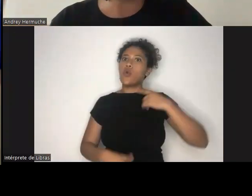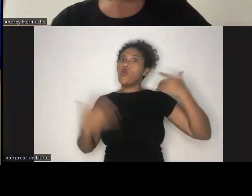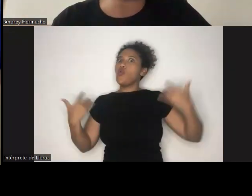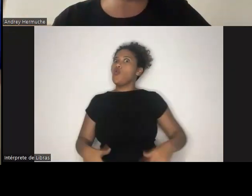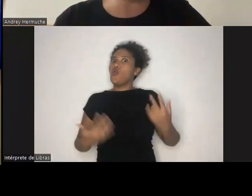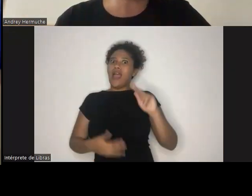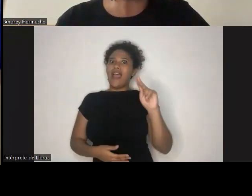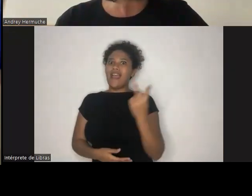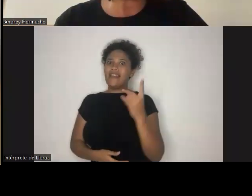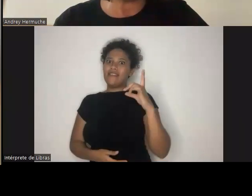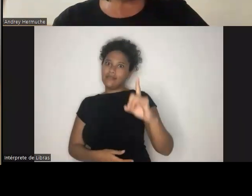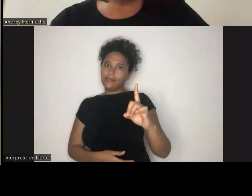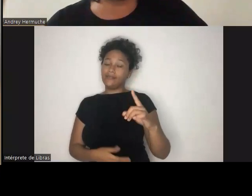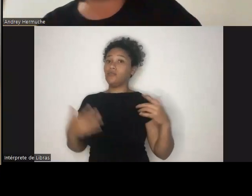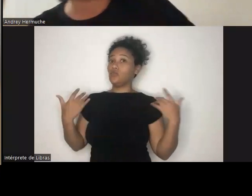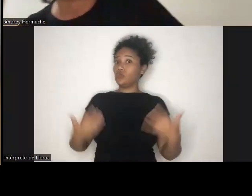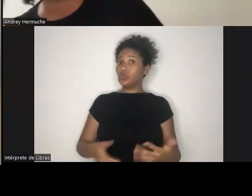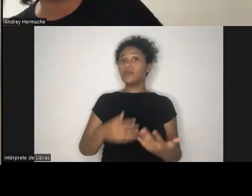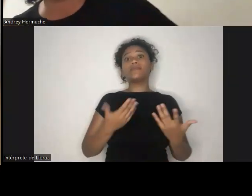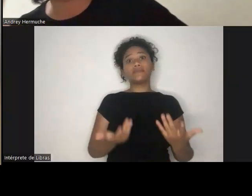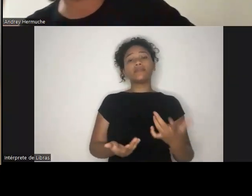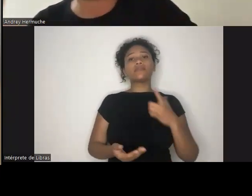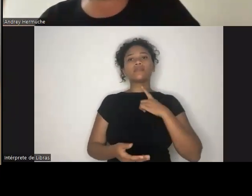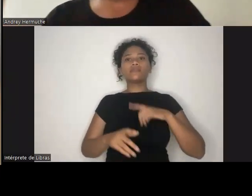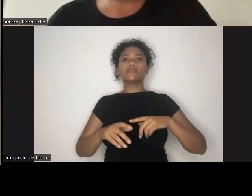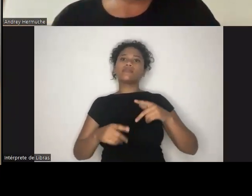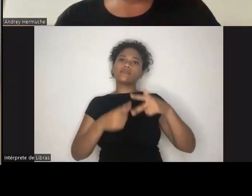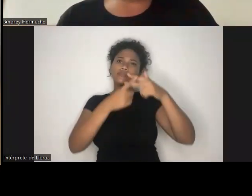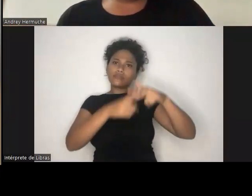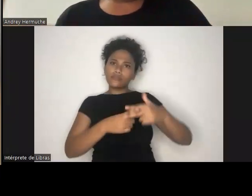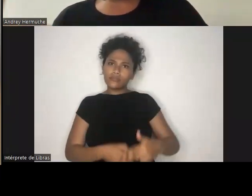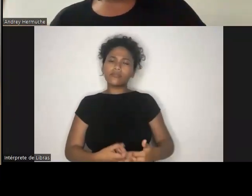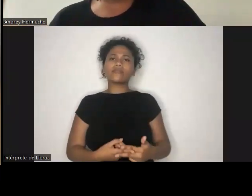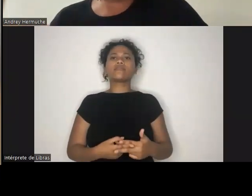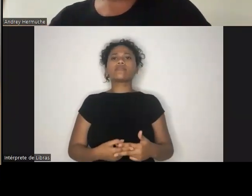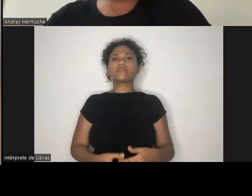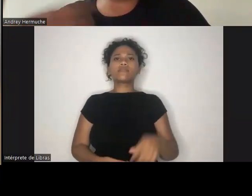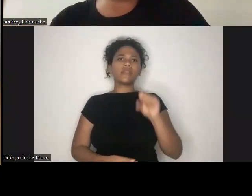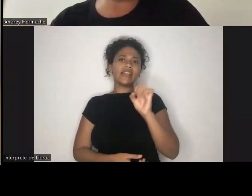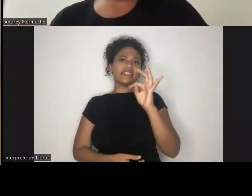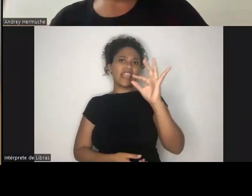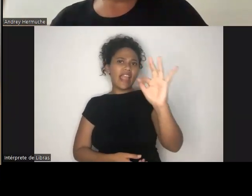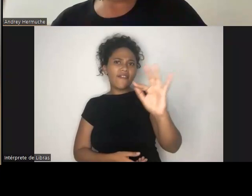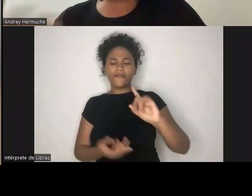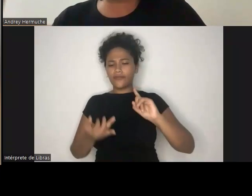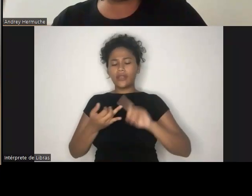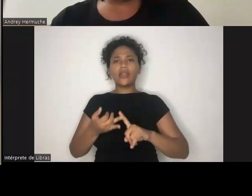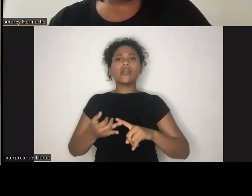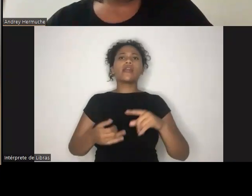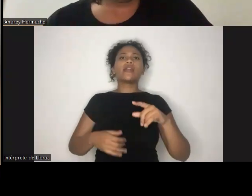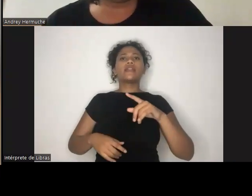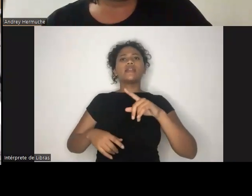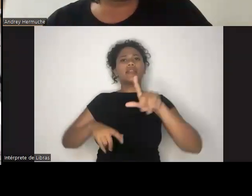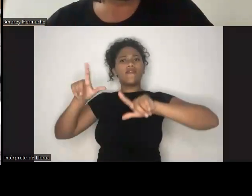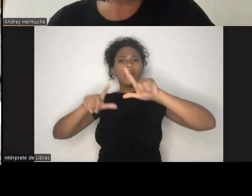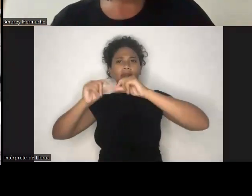então a gente reformou a TV Justiça eu fiz o s o STF a TV Brasília eu fiz projeto